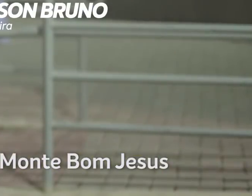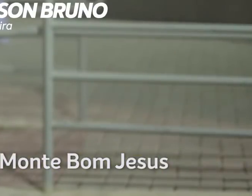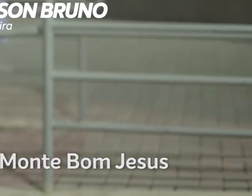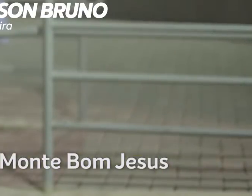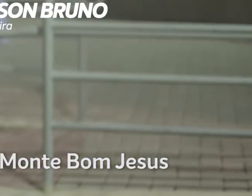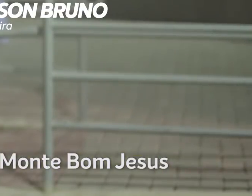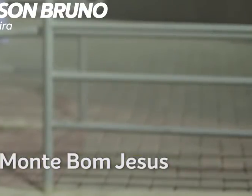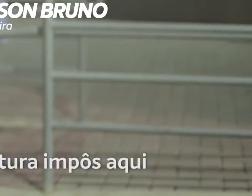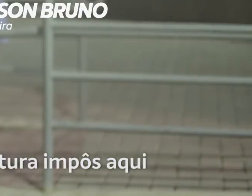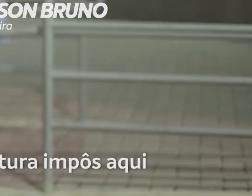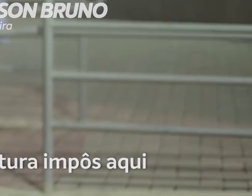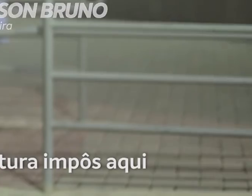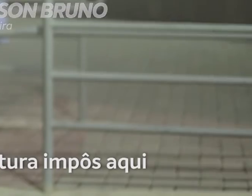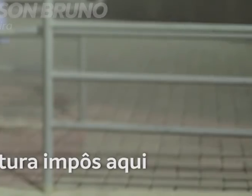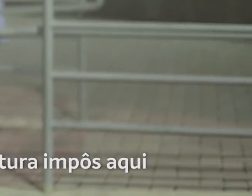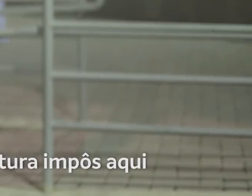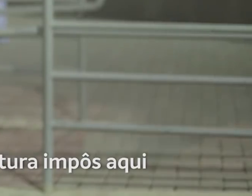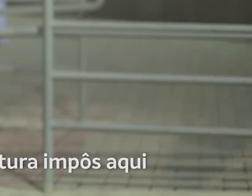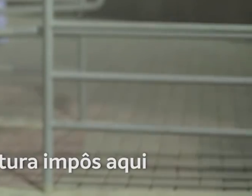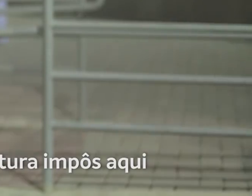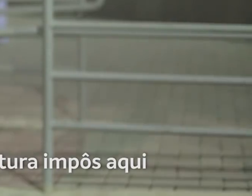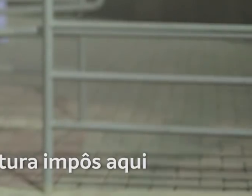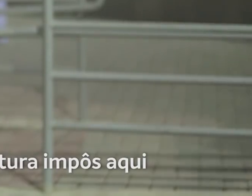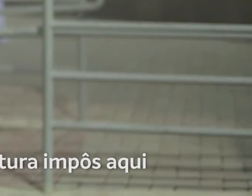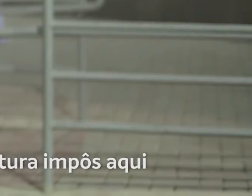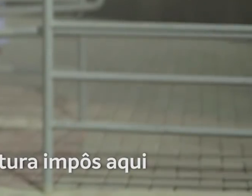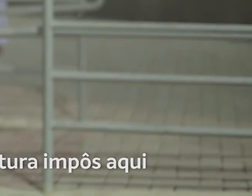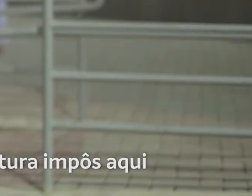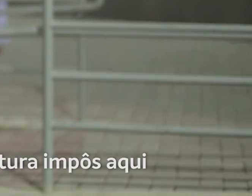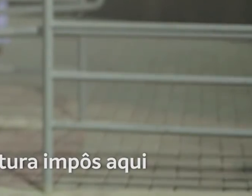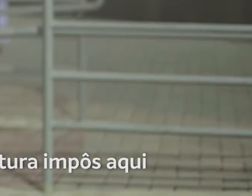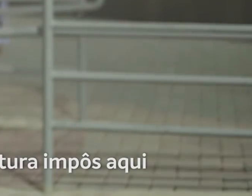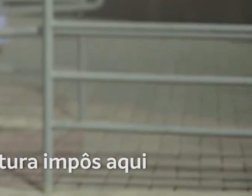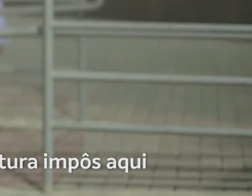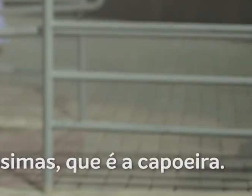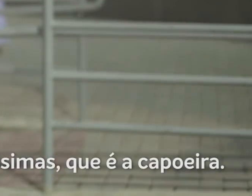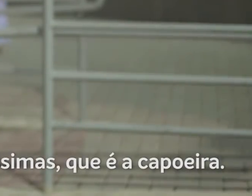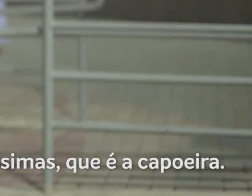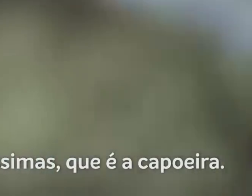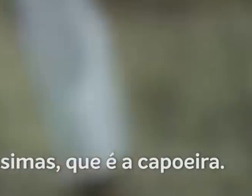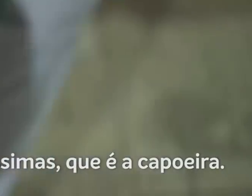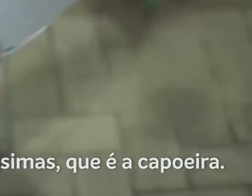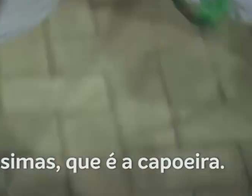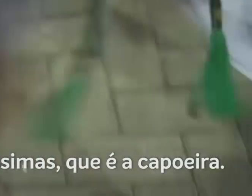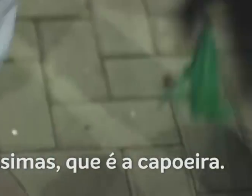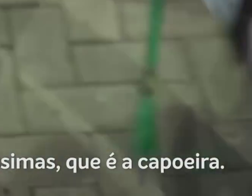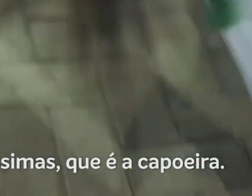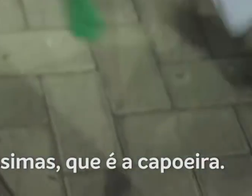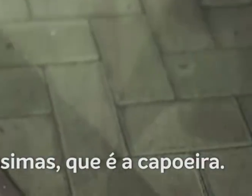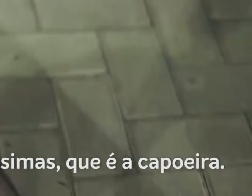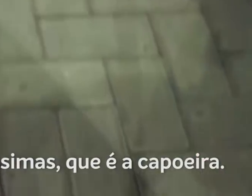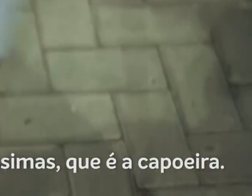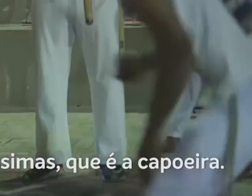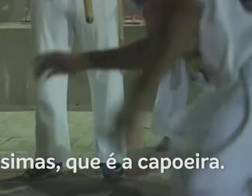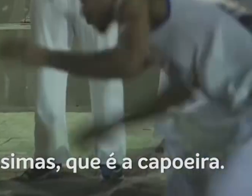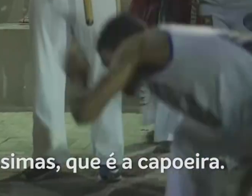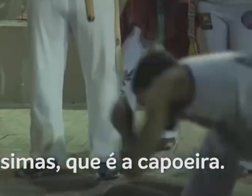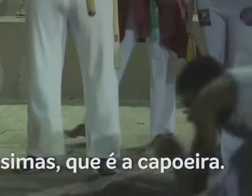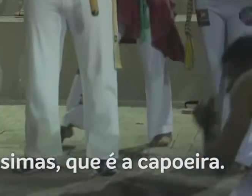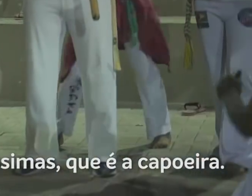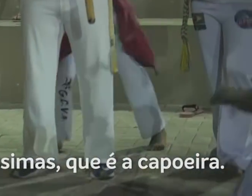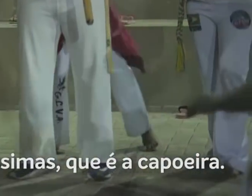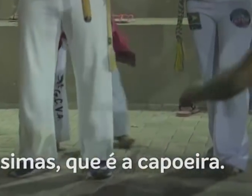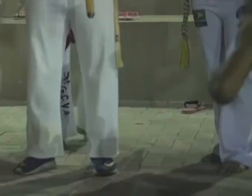do Monte Bom Jesus foi uma das grandes obras que a prefeitura impôs aqui pra gente trabalhar com essas crianças belíssimas